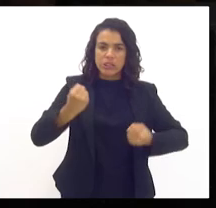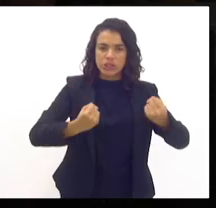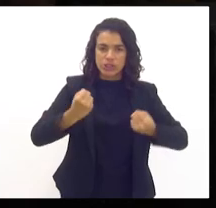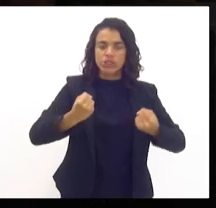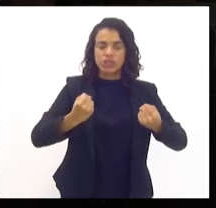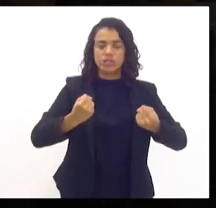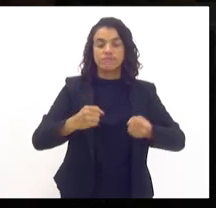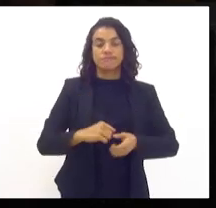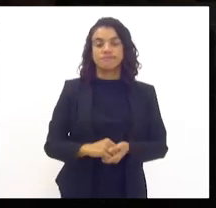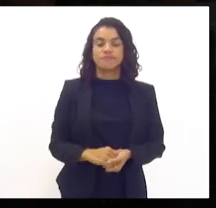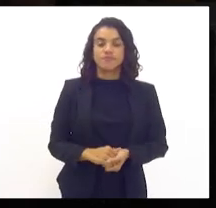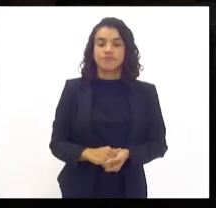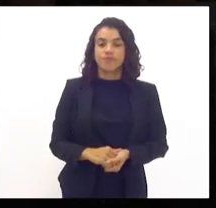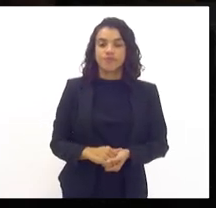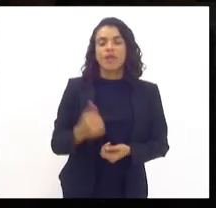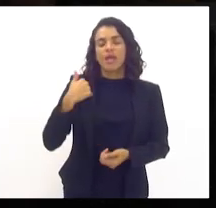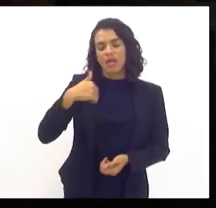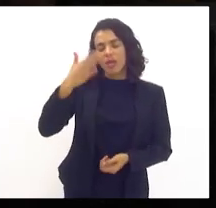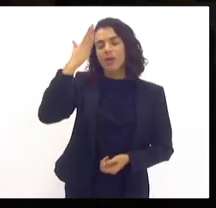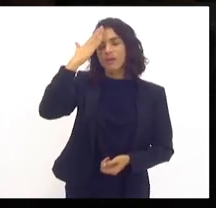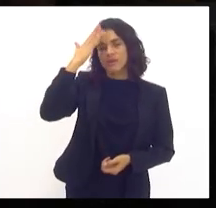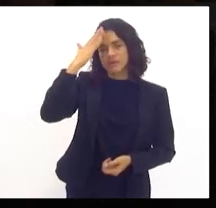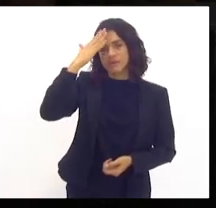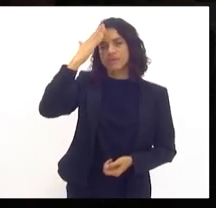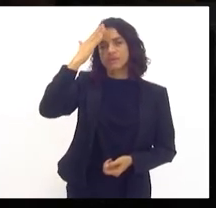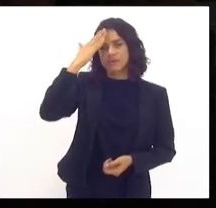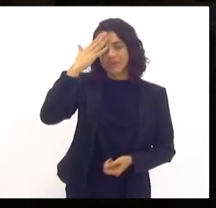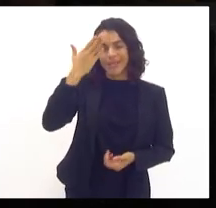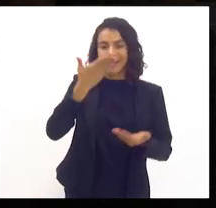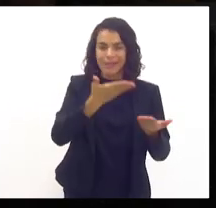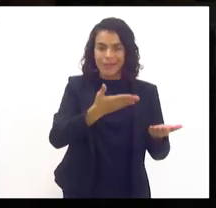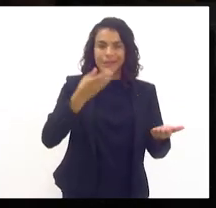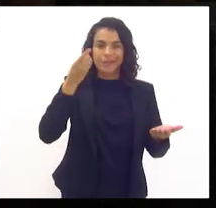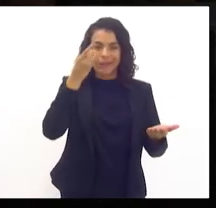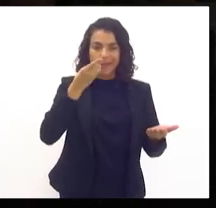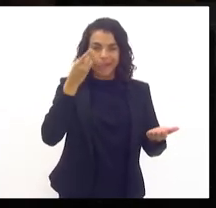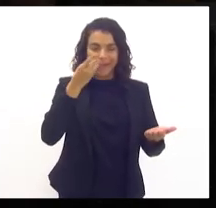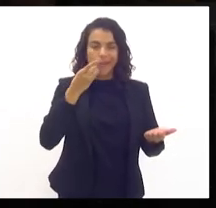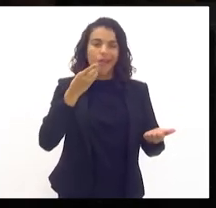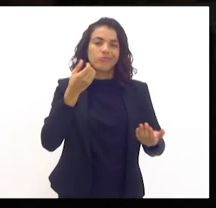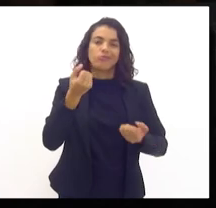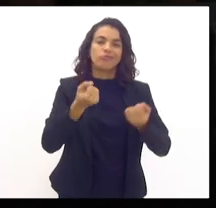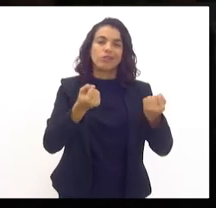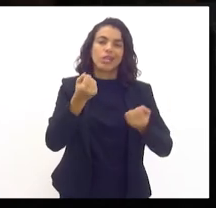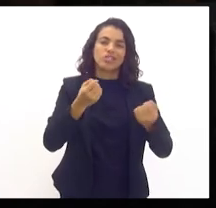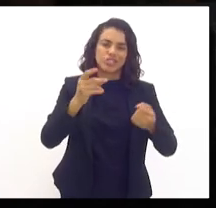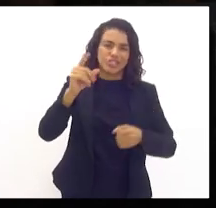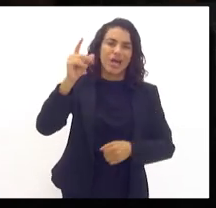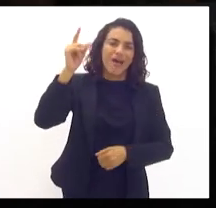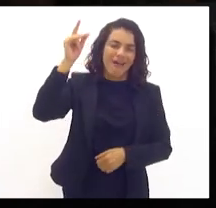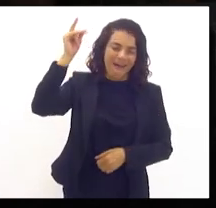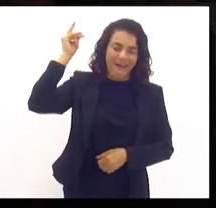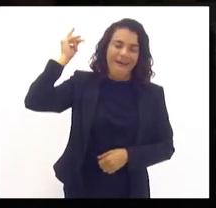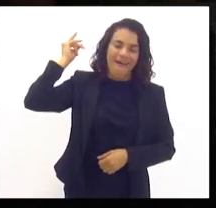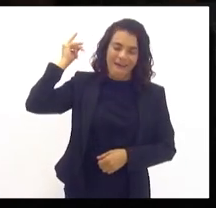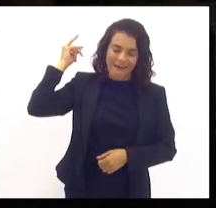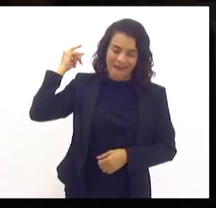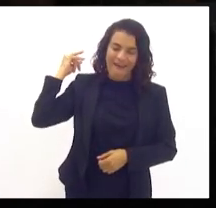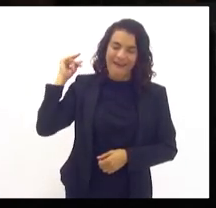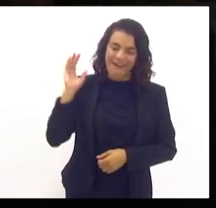viatura. E eu sei que Vossa Excelência já não dirige há algum tempo,